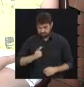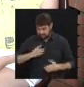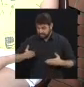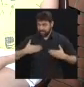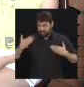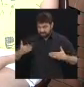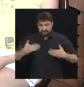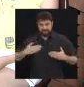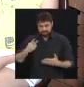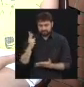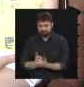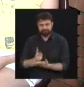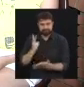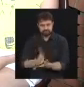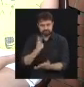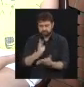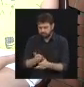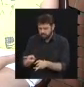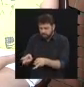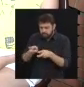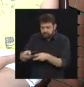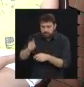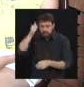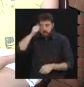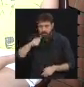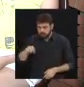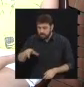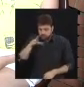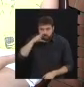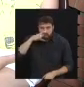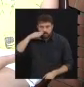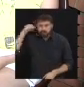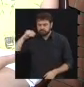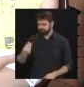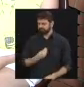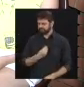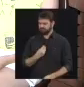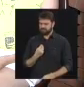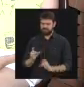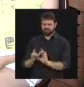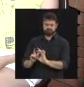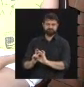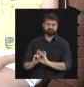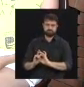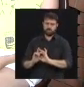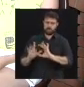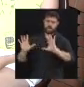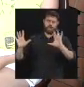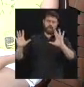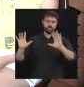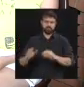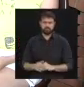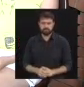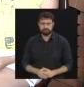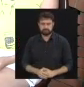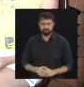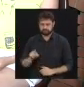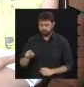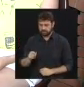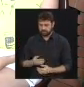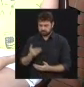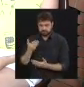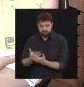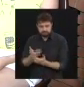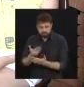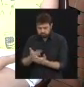essas alegrias, né? Porque a gente vê que a Amanda está uma adolescente totalmente independente, né? Ela estava